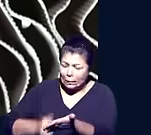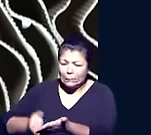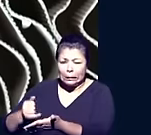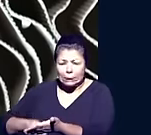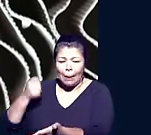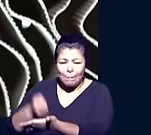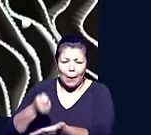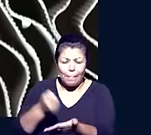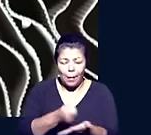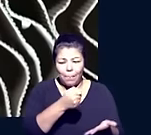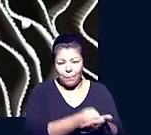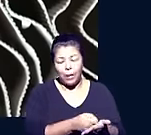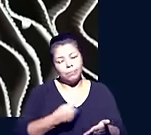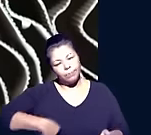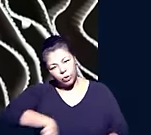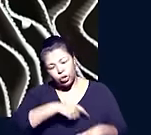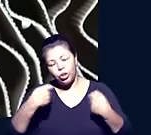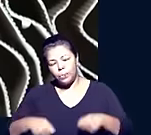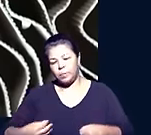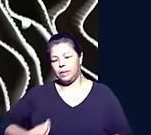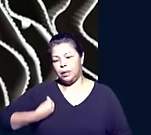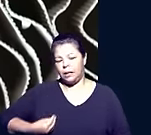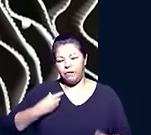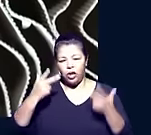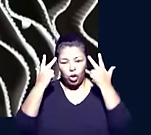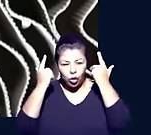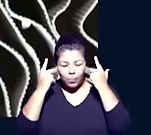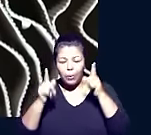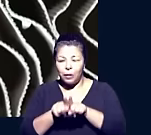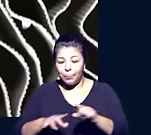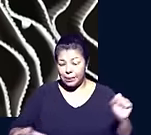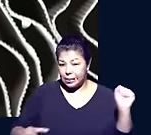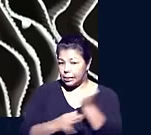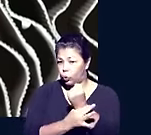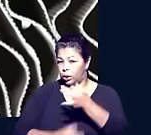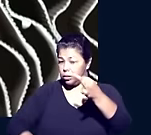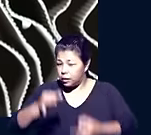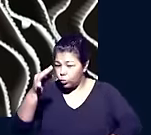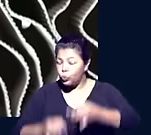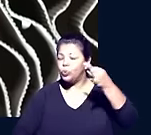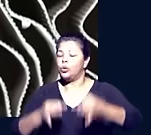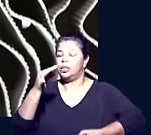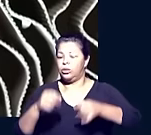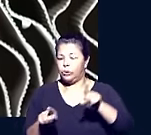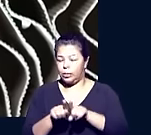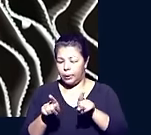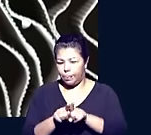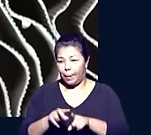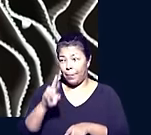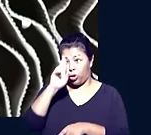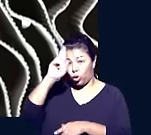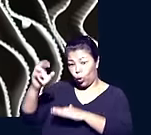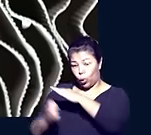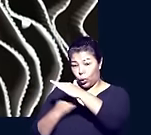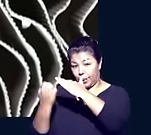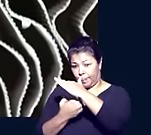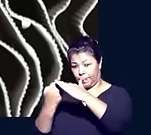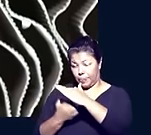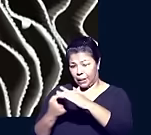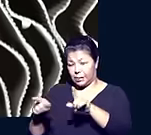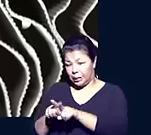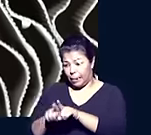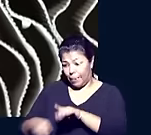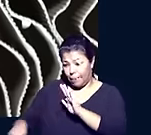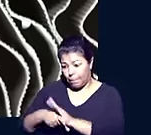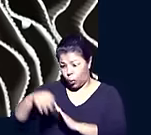Congresso nós precisamos na nossa vida normal nós precisamos de segurança jurídica e previsibilidade para que o empresário tanto do